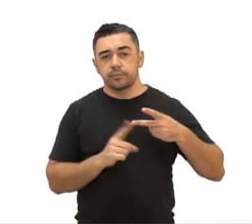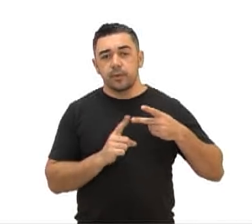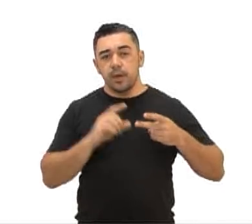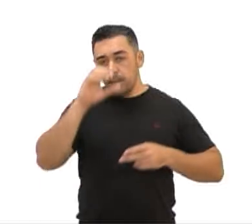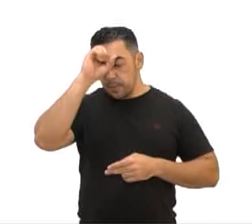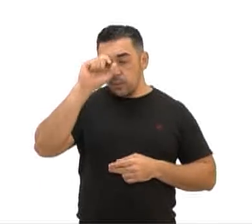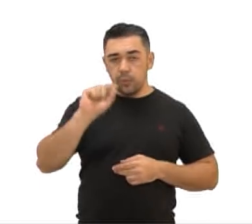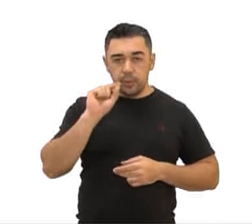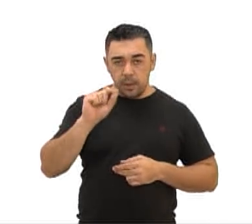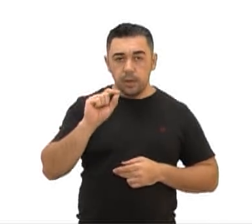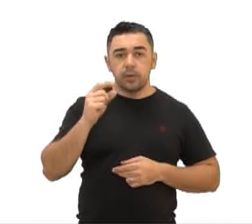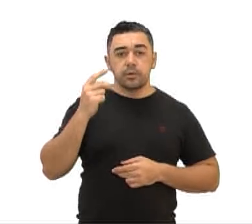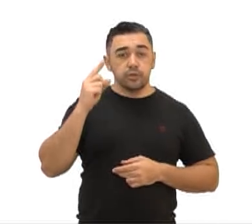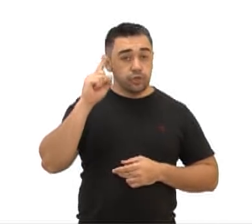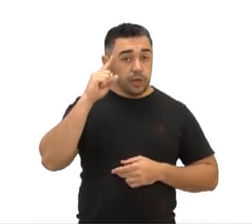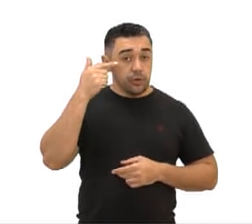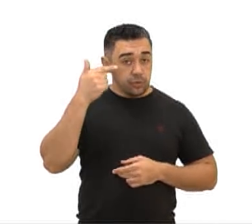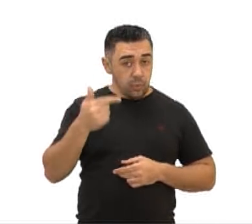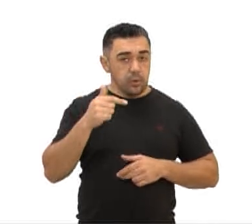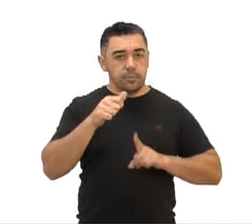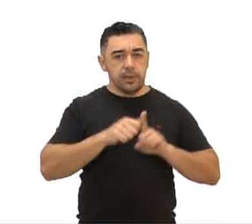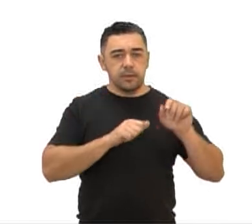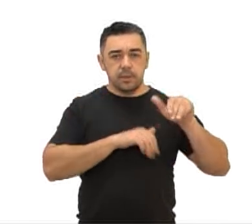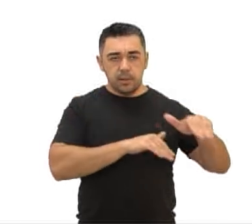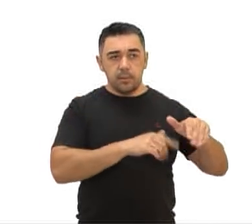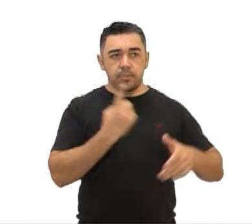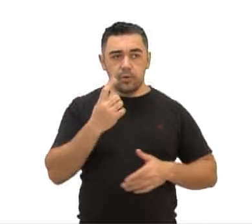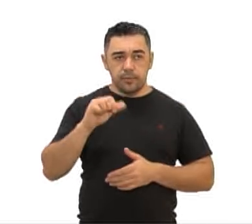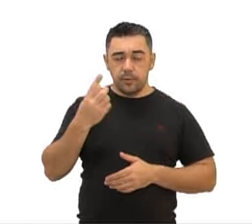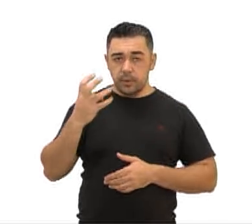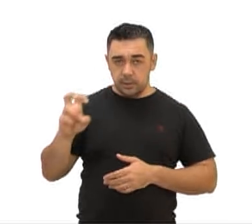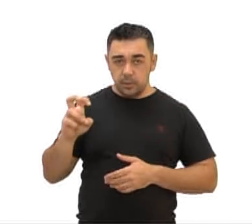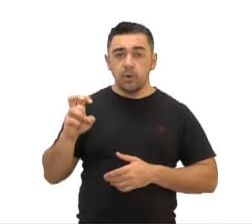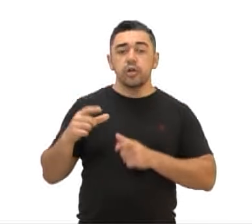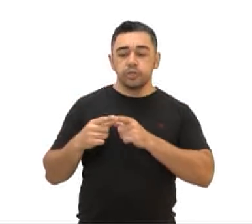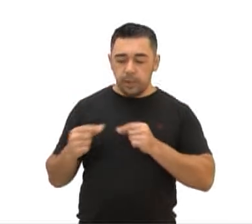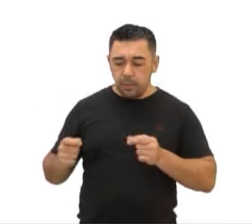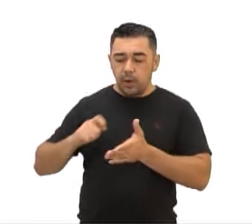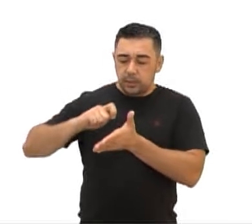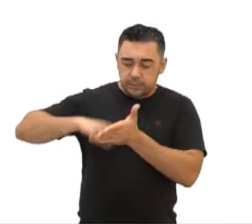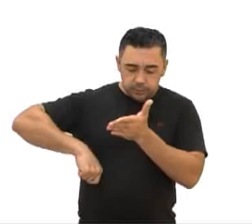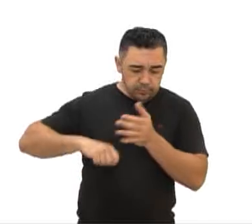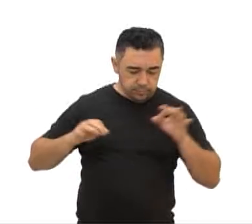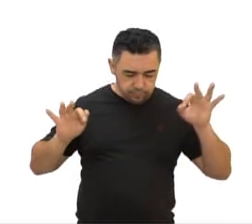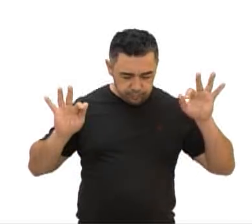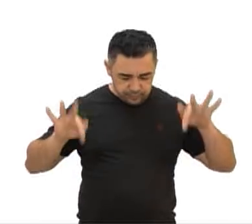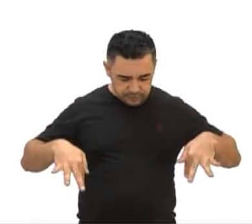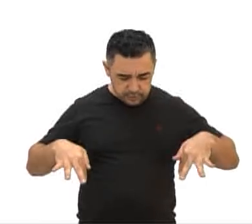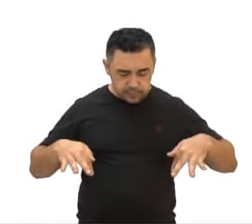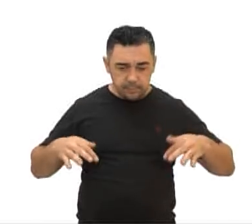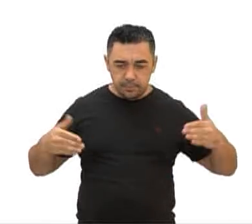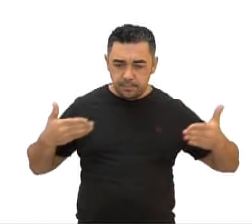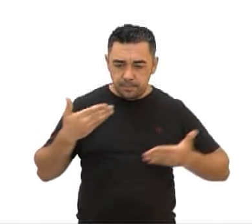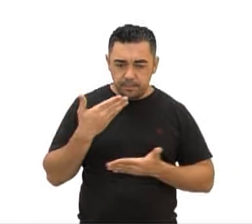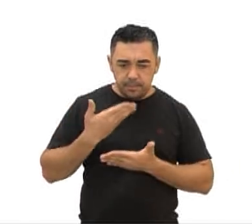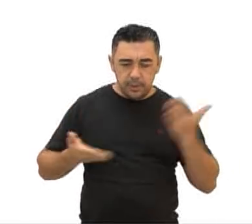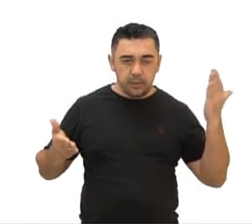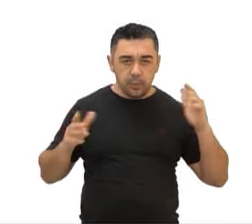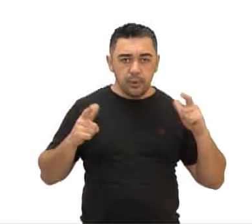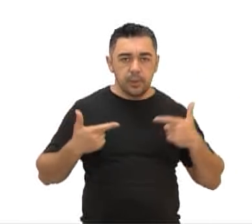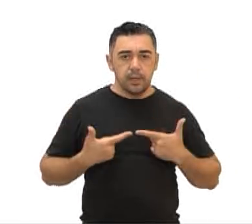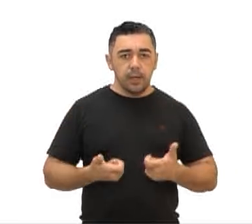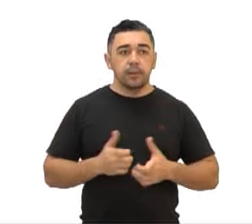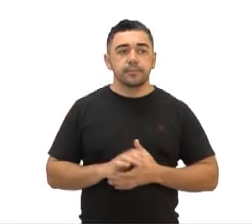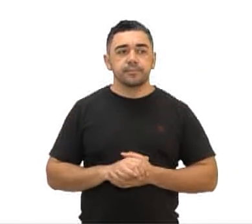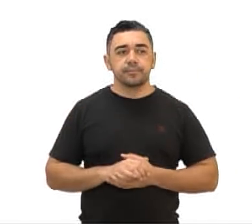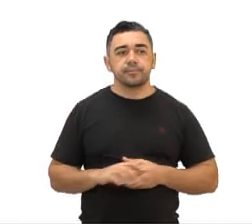de setembro de 45, o Japão assinou a sua rendição incondicional, fim oficial da Segunda Guerra